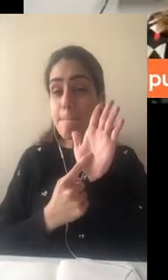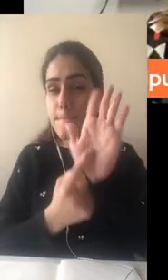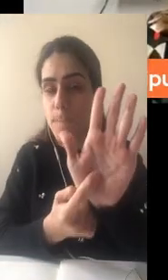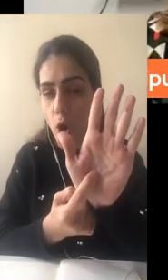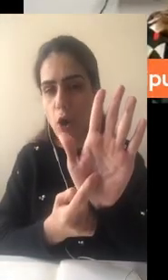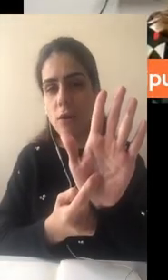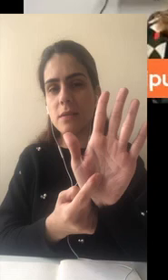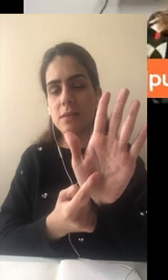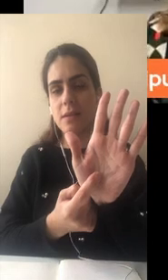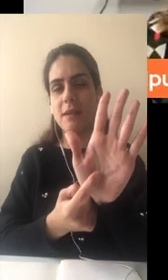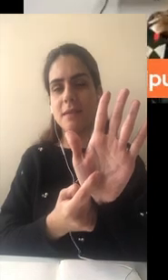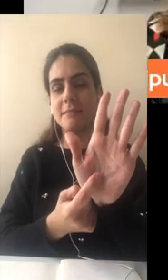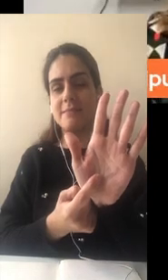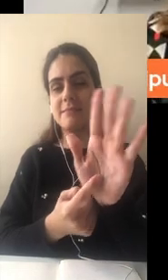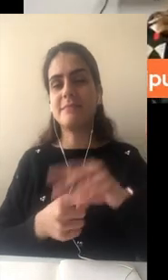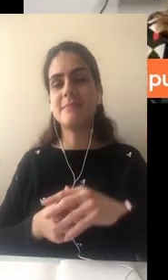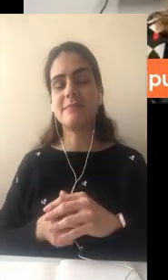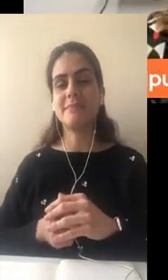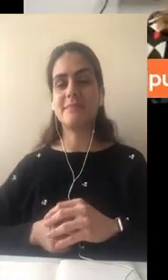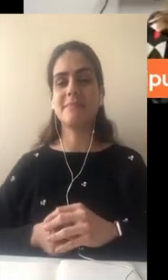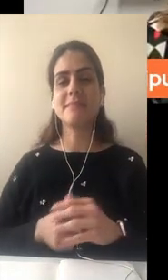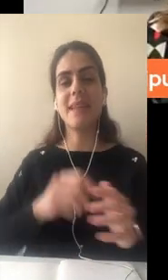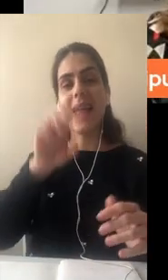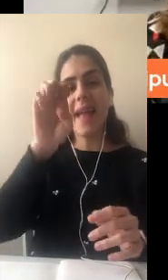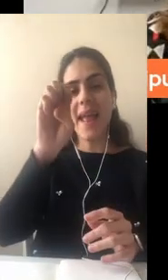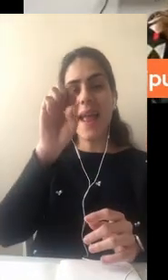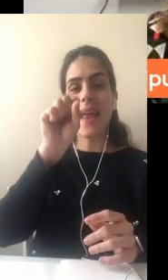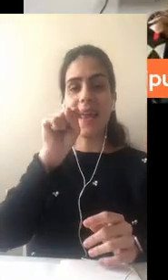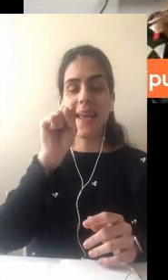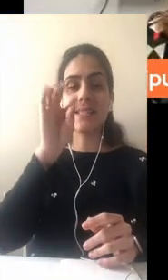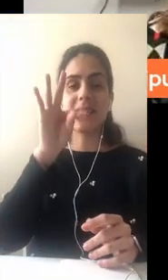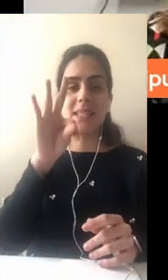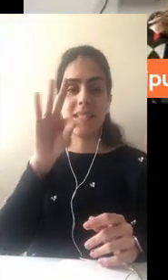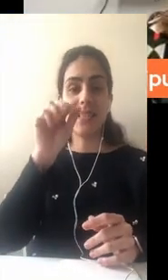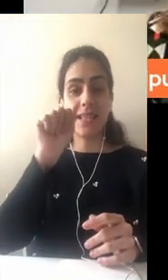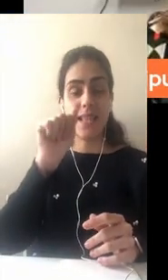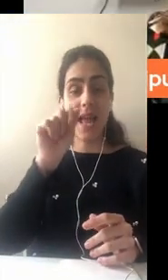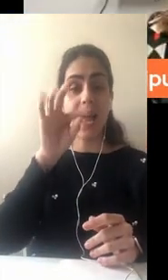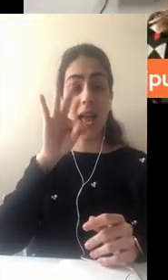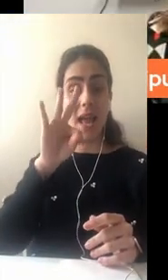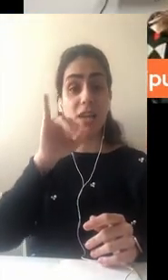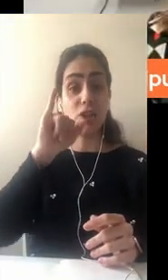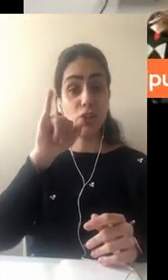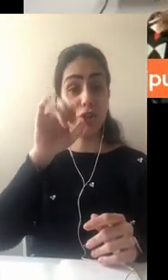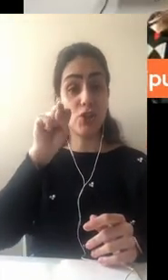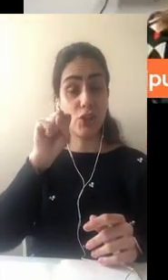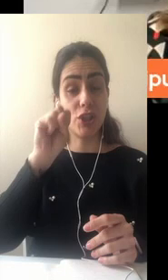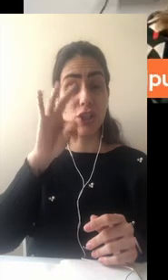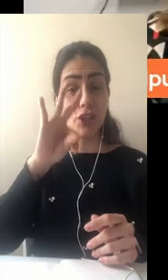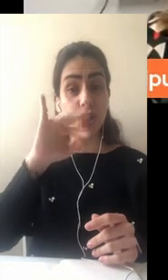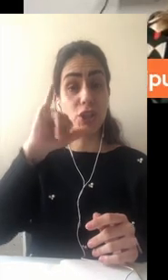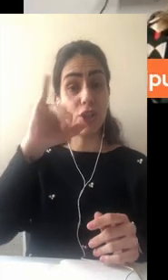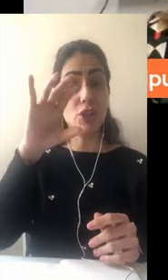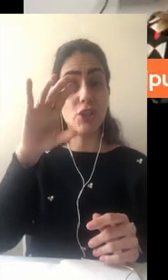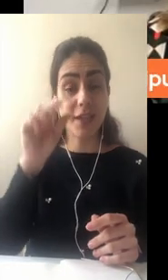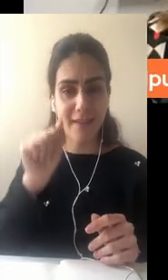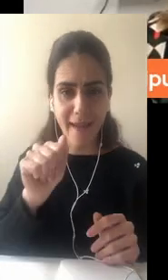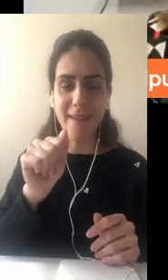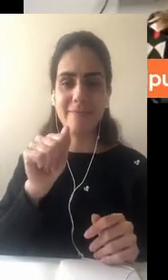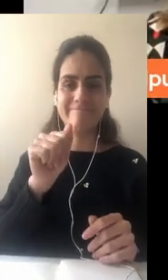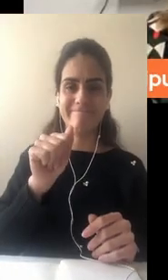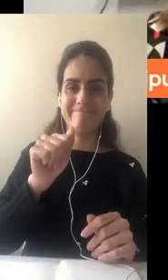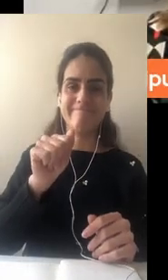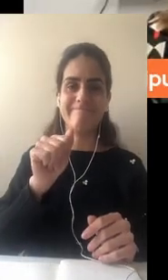o conteúdo para vocês compartilharem. Uso o conteúdo. Esses dias eu postei sobre o número crescente do adoecimento